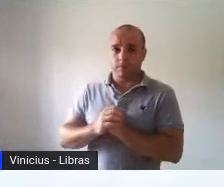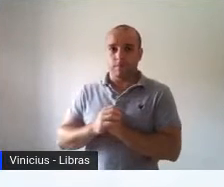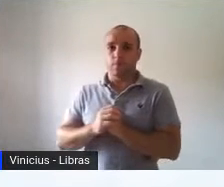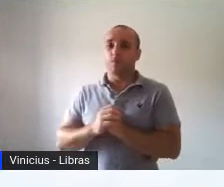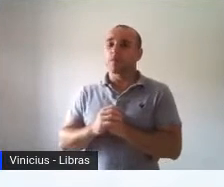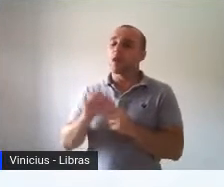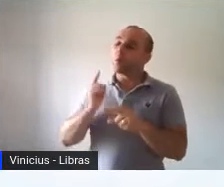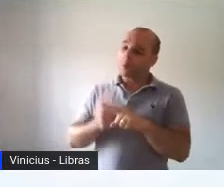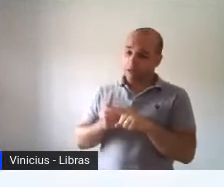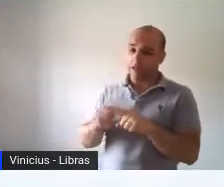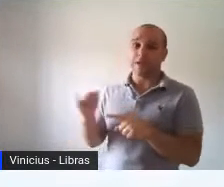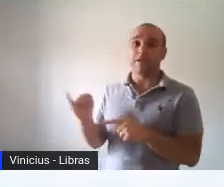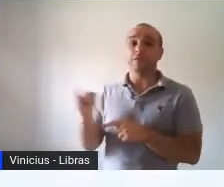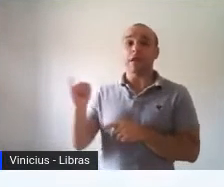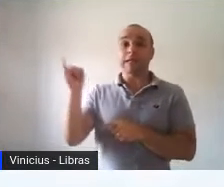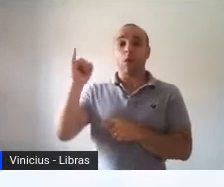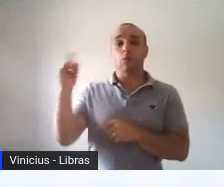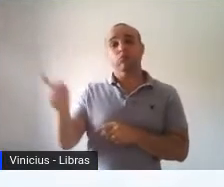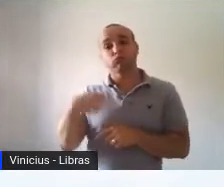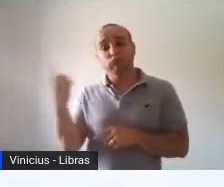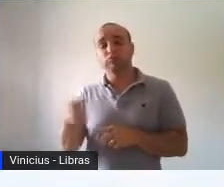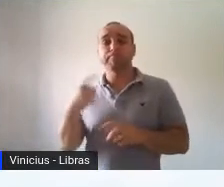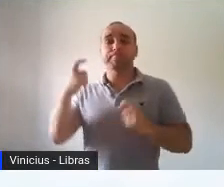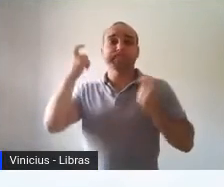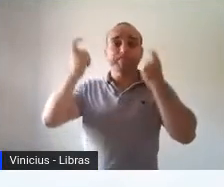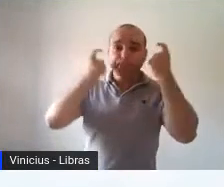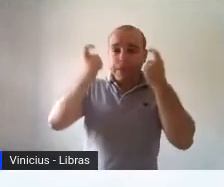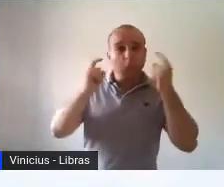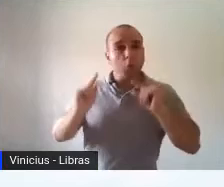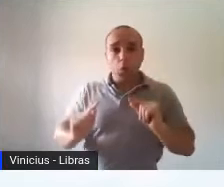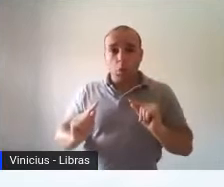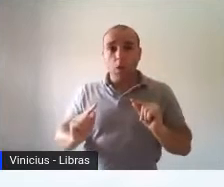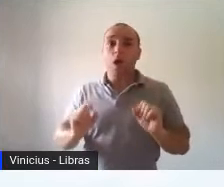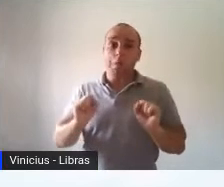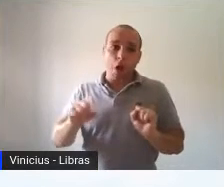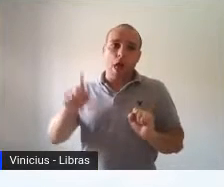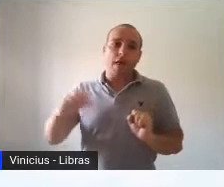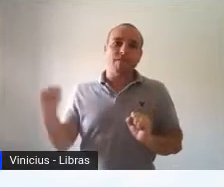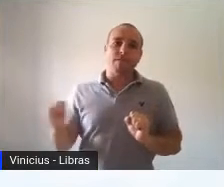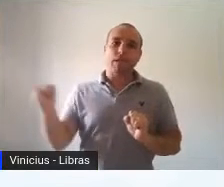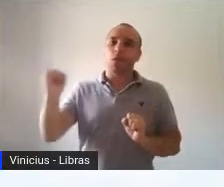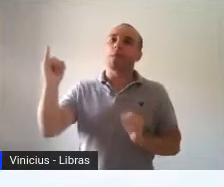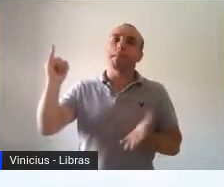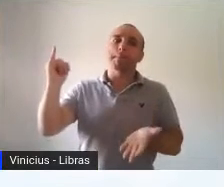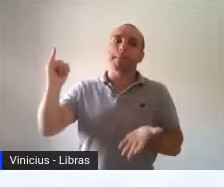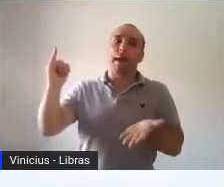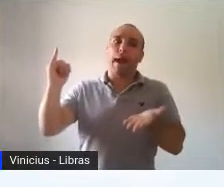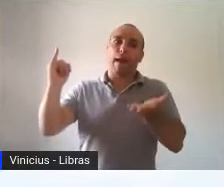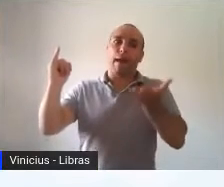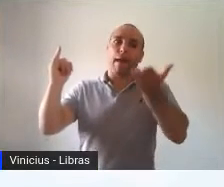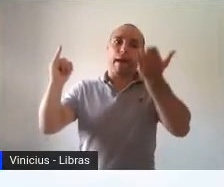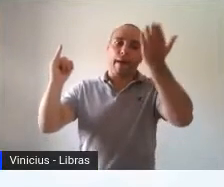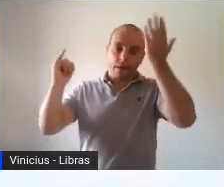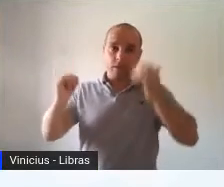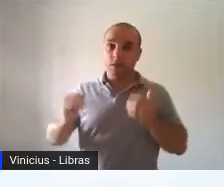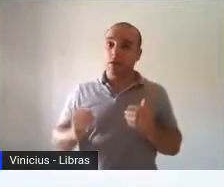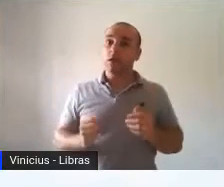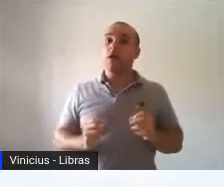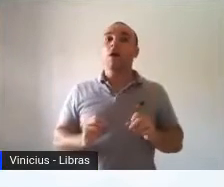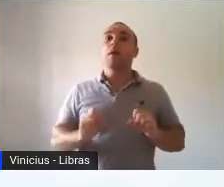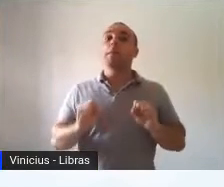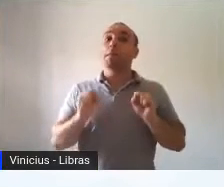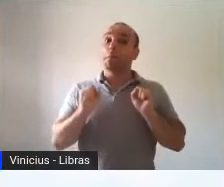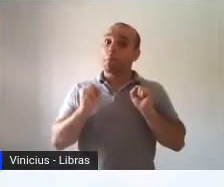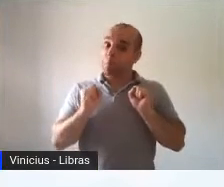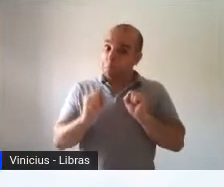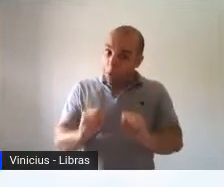espera da inflação, né? Como eu falei, que a inflação continue aumentando nesse início do ano, possivelmente vai chegar em alguns